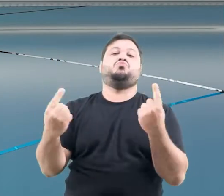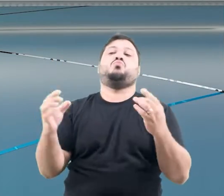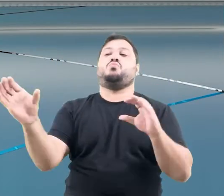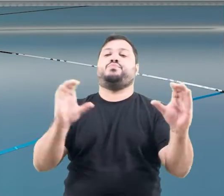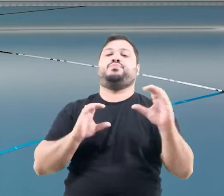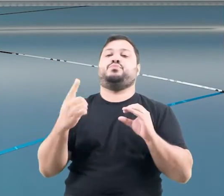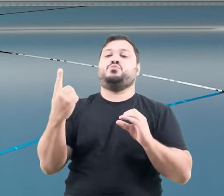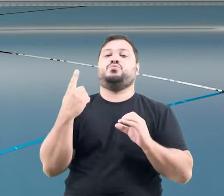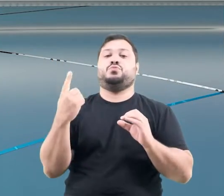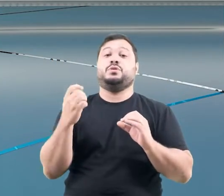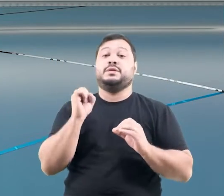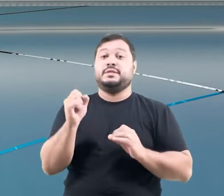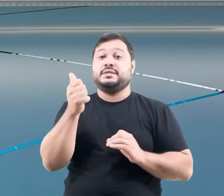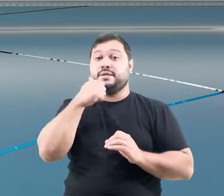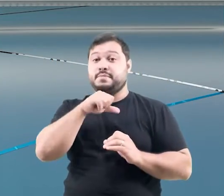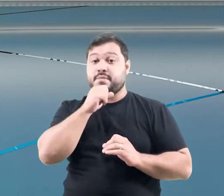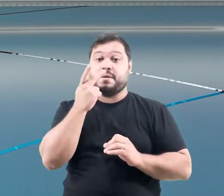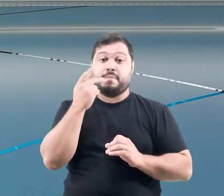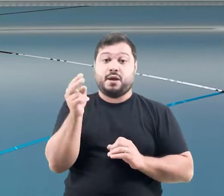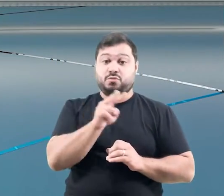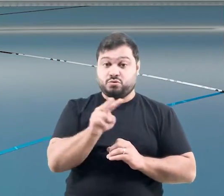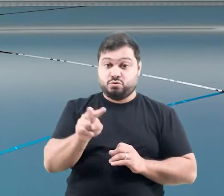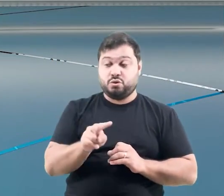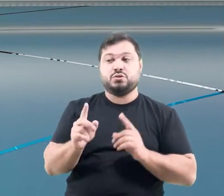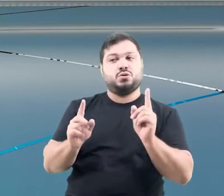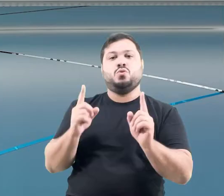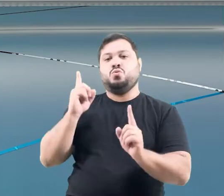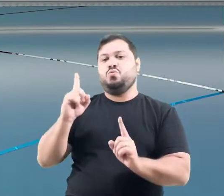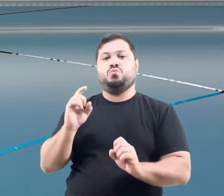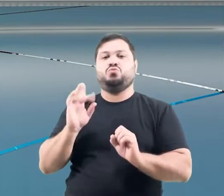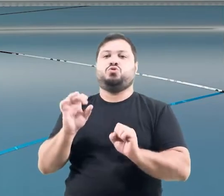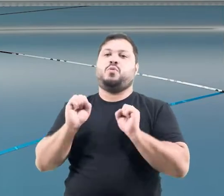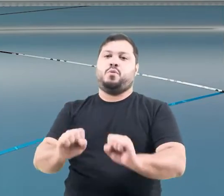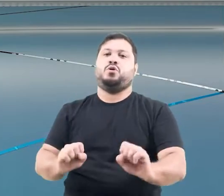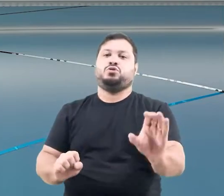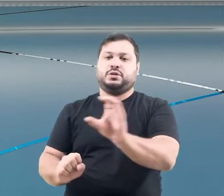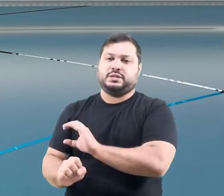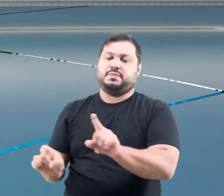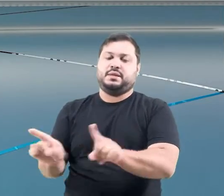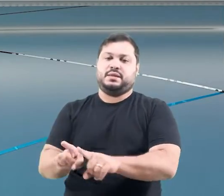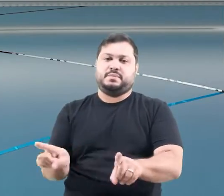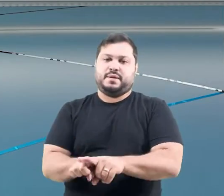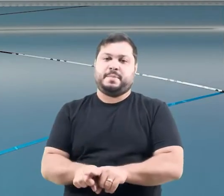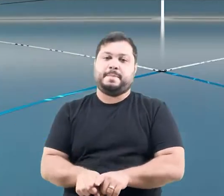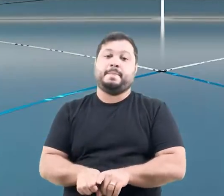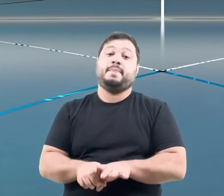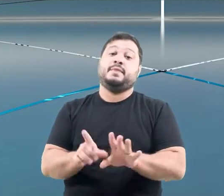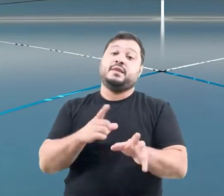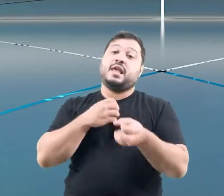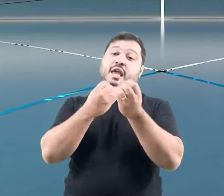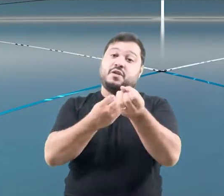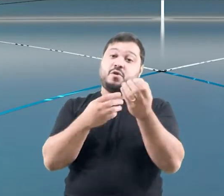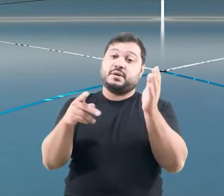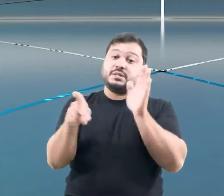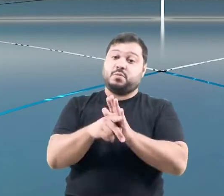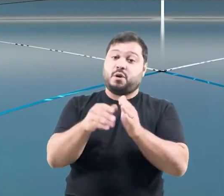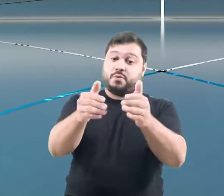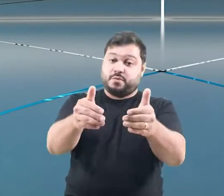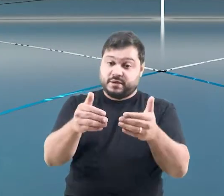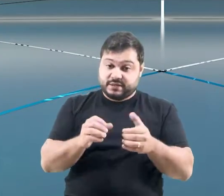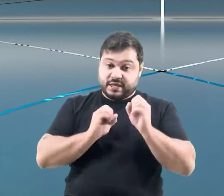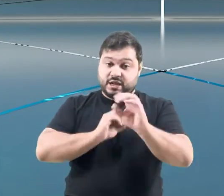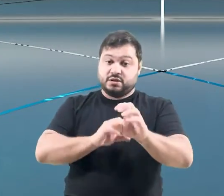dos vínculos. Se ambos os pais forem servidores, apenas um deles faz jus ao benefício. Dados do Ministério